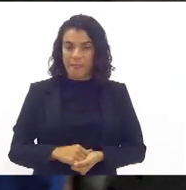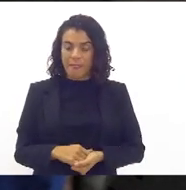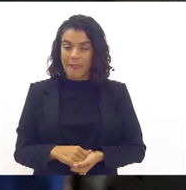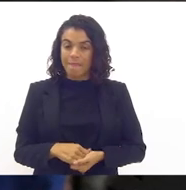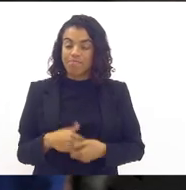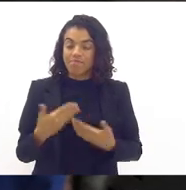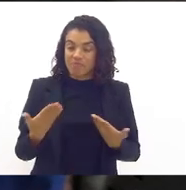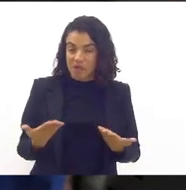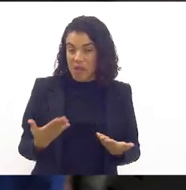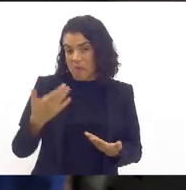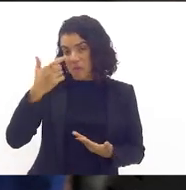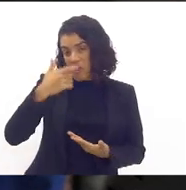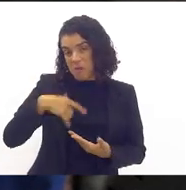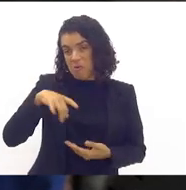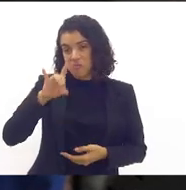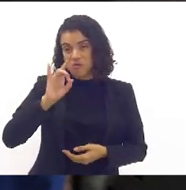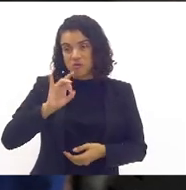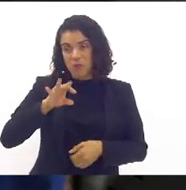Então, estou só também